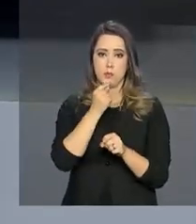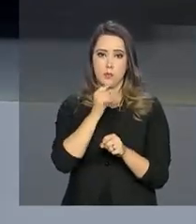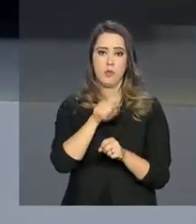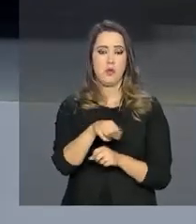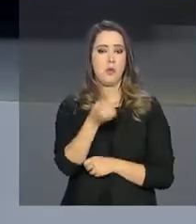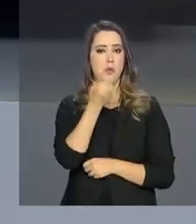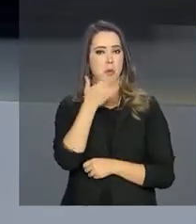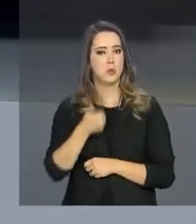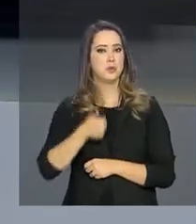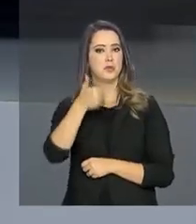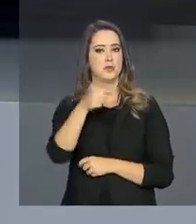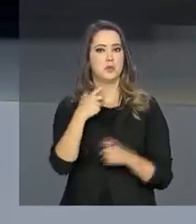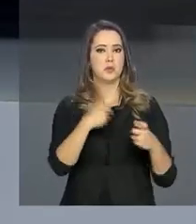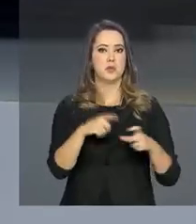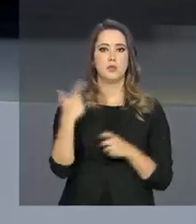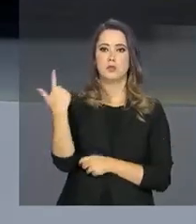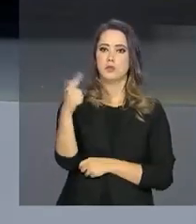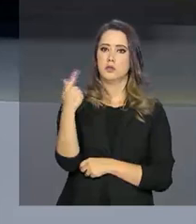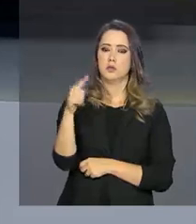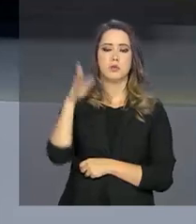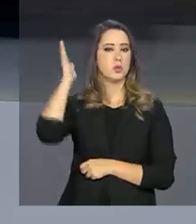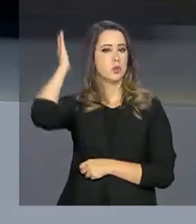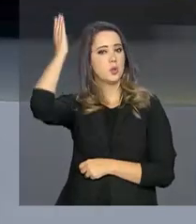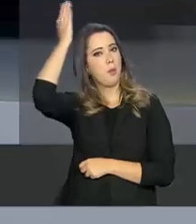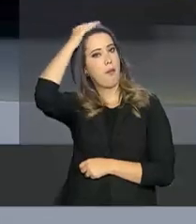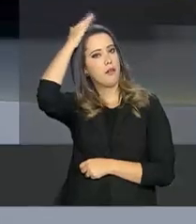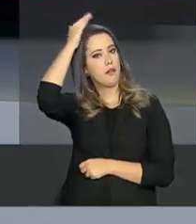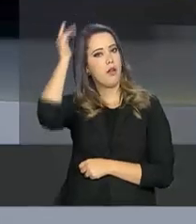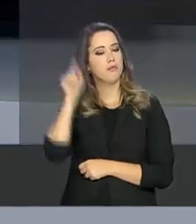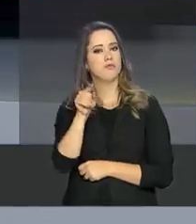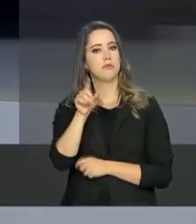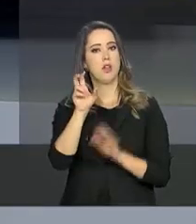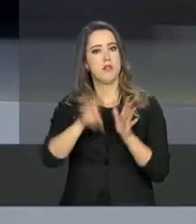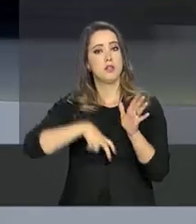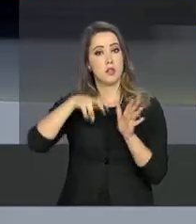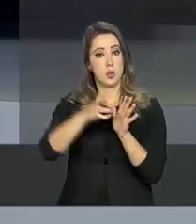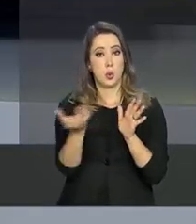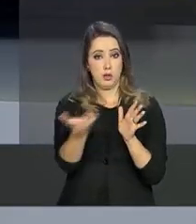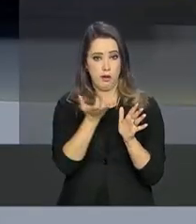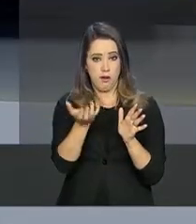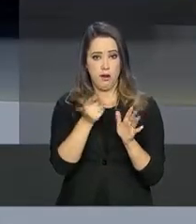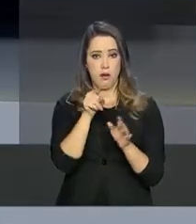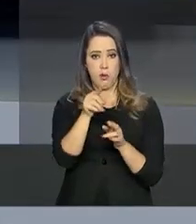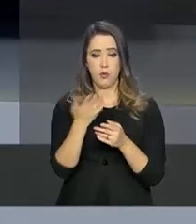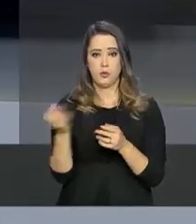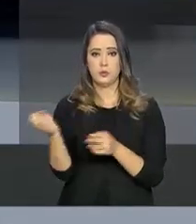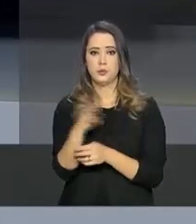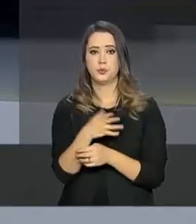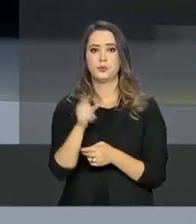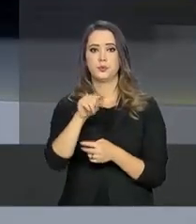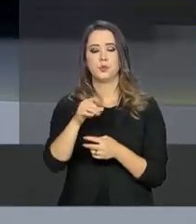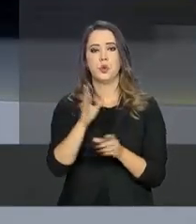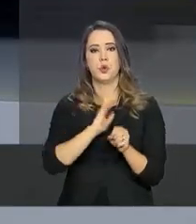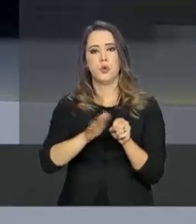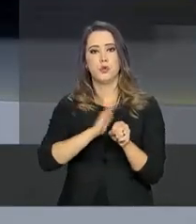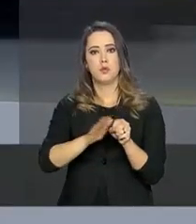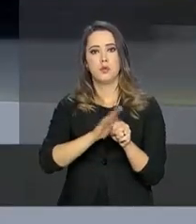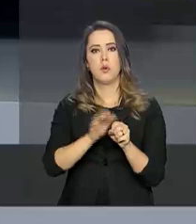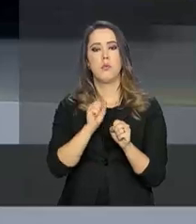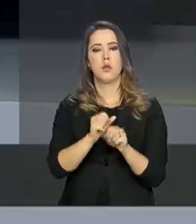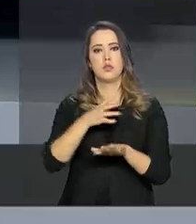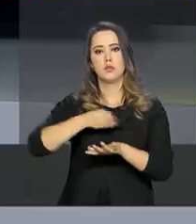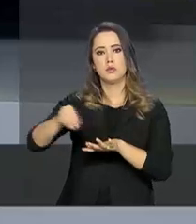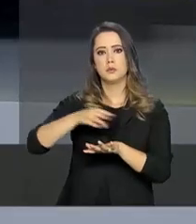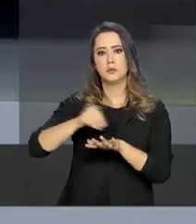com sucesso também implantações de goiás e do paraná o agricultor que tiver interesse em cultivar essa nova variedade de tomate pode